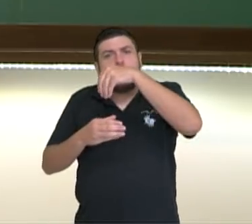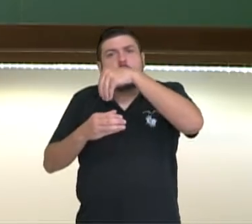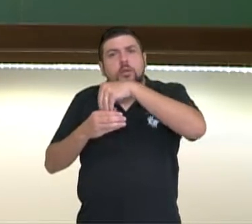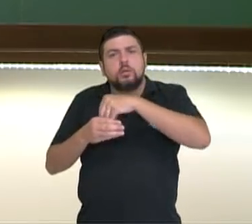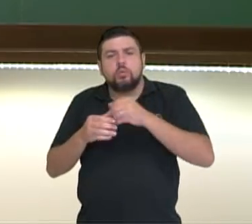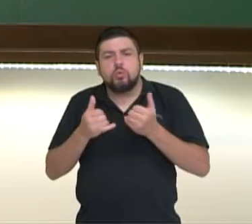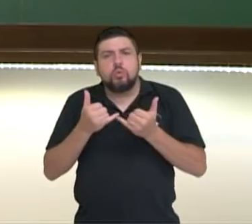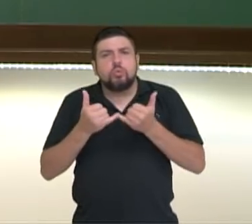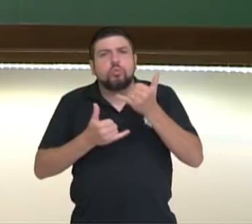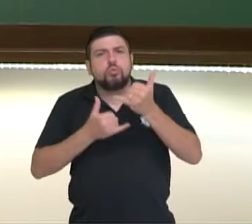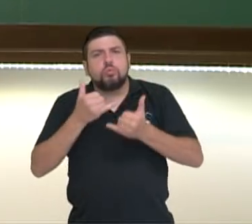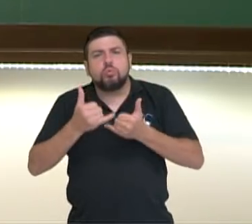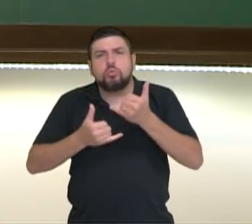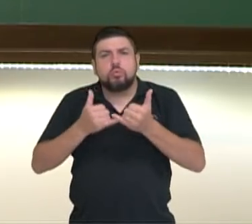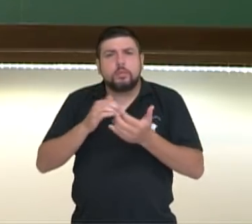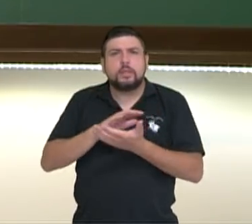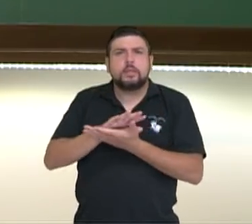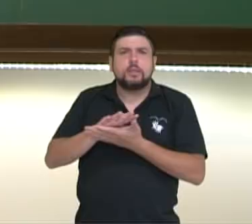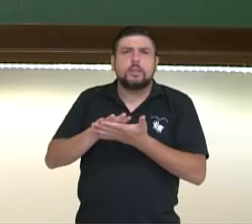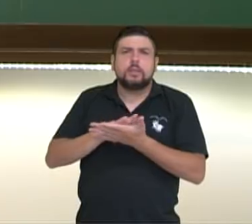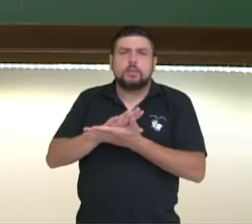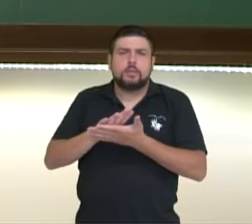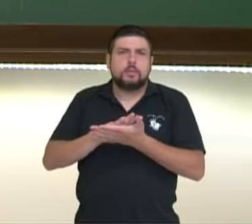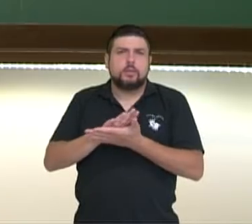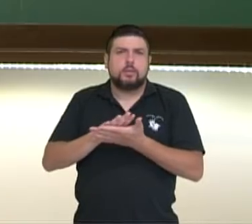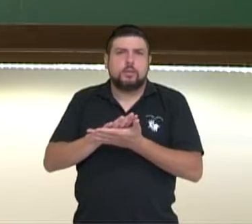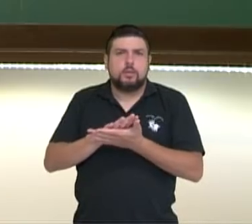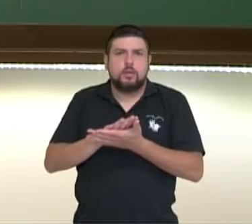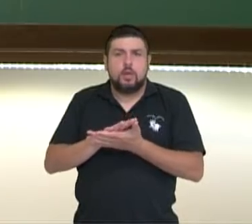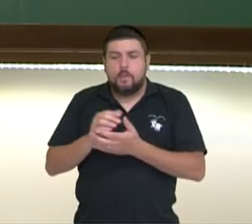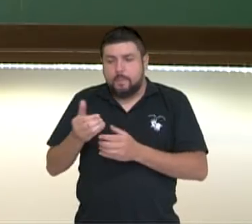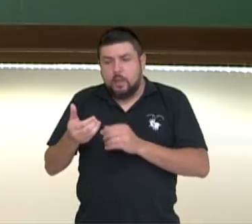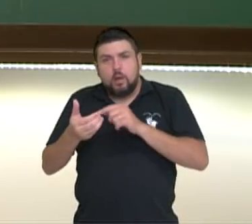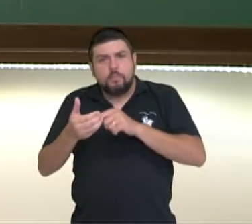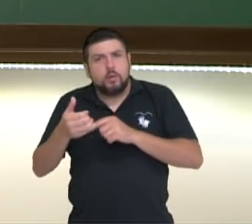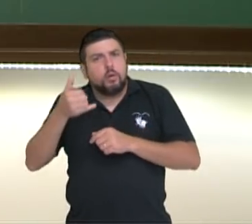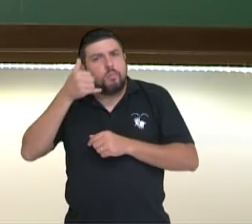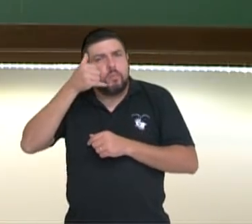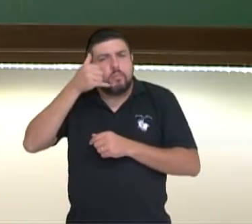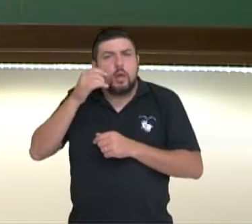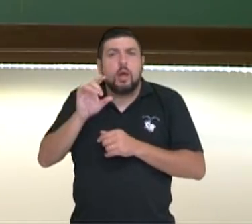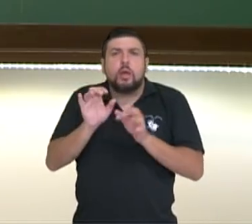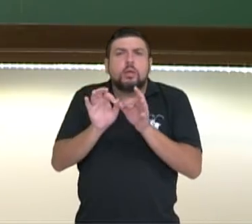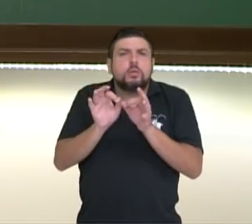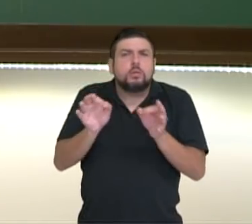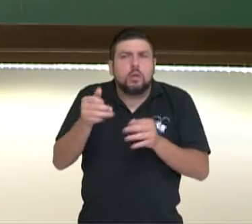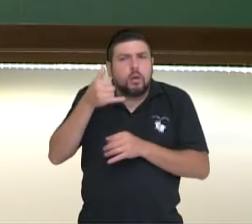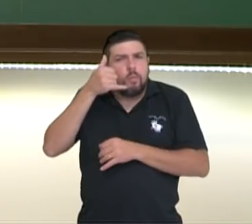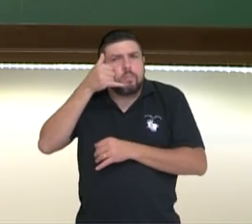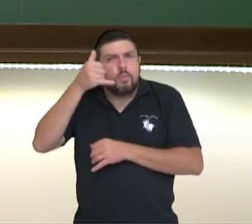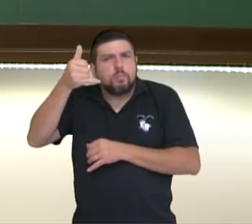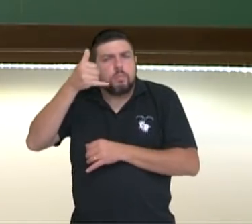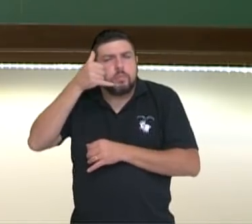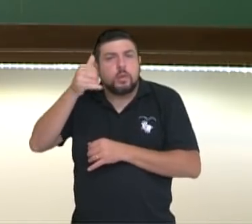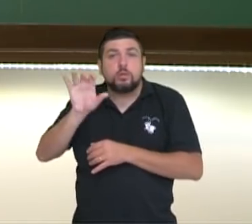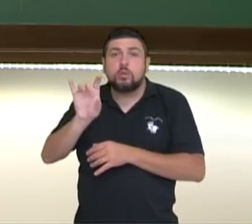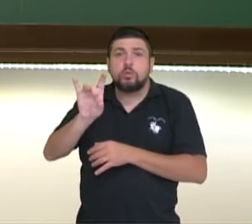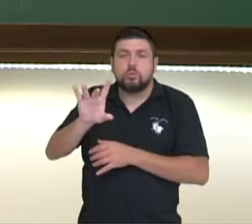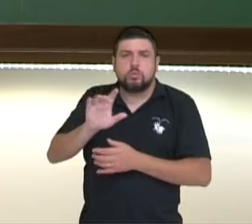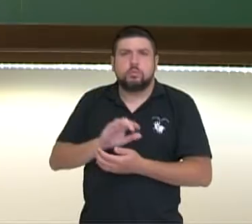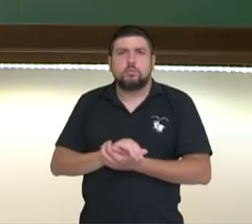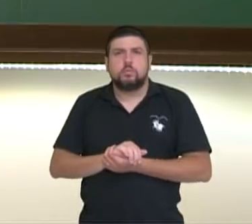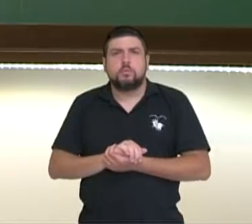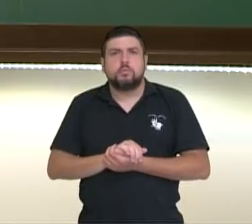tá? Ela era uma geração de telefones que simplesmente ligava para um outro número. Mas logo